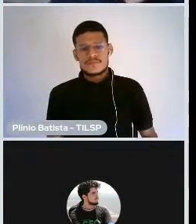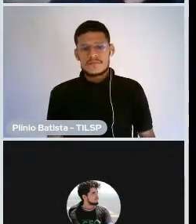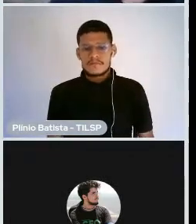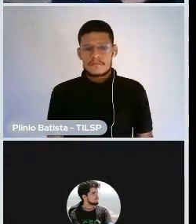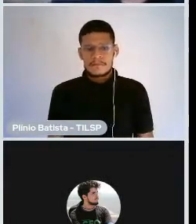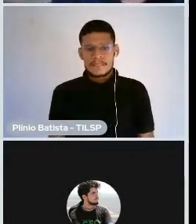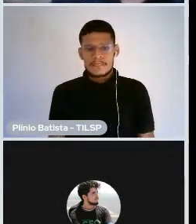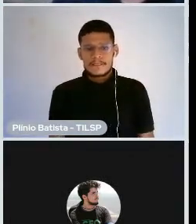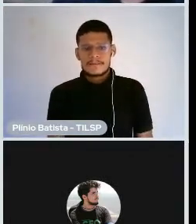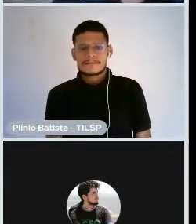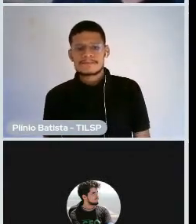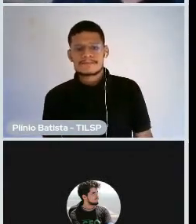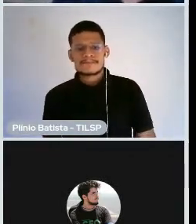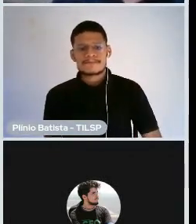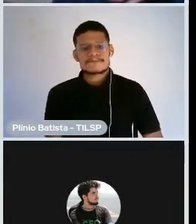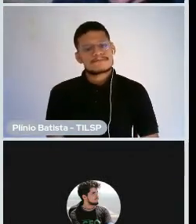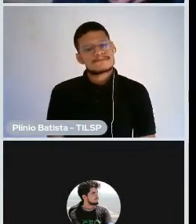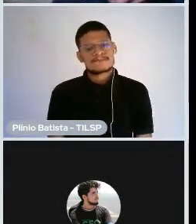Certo, doutor?